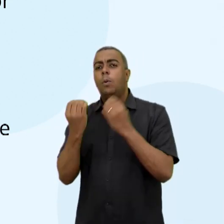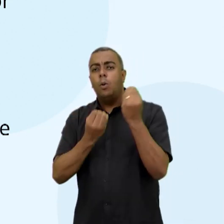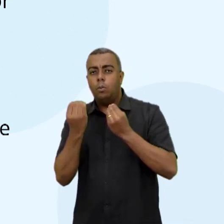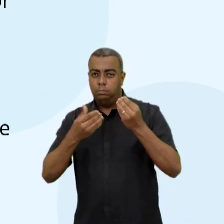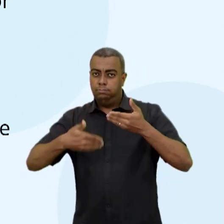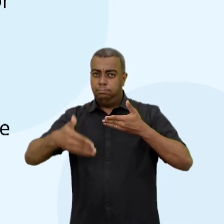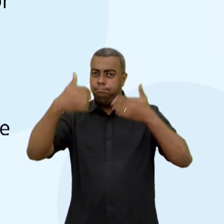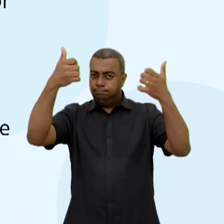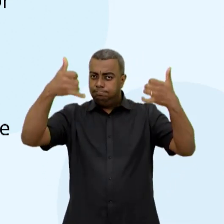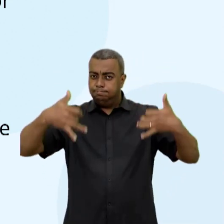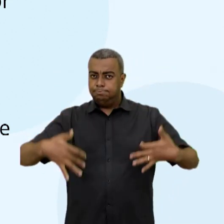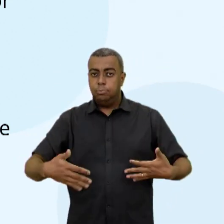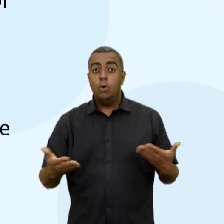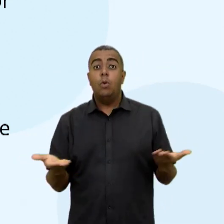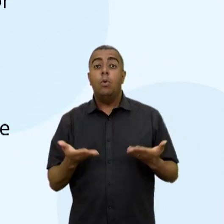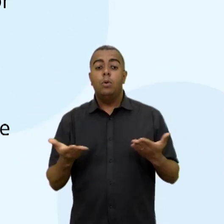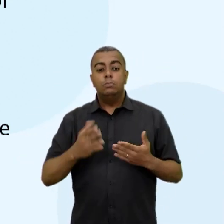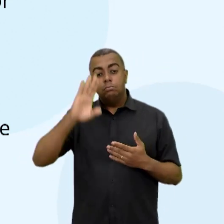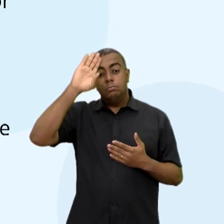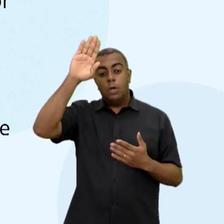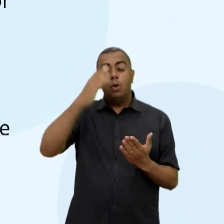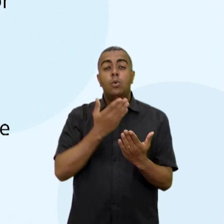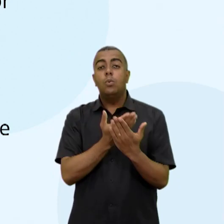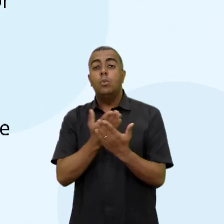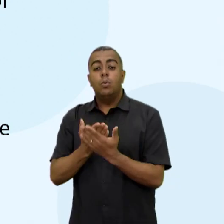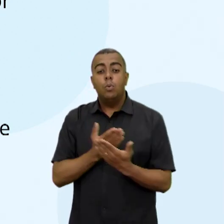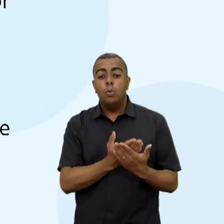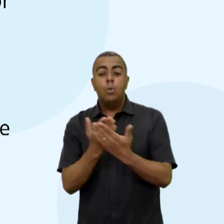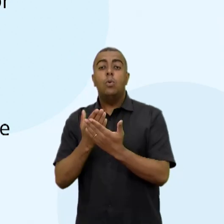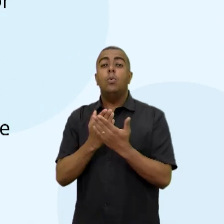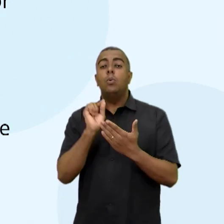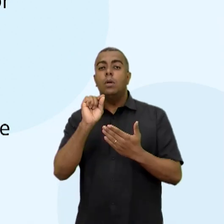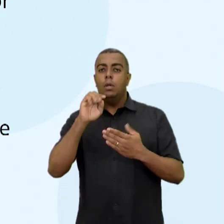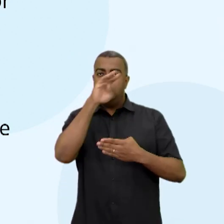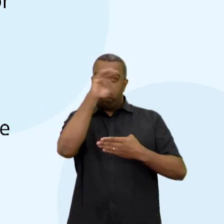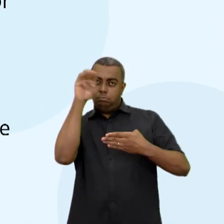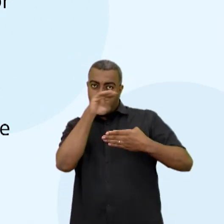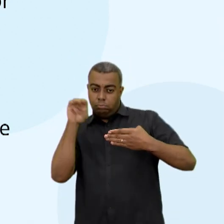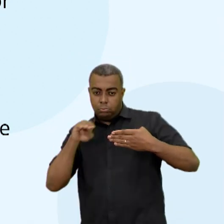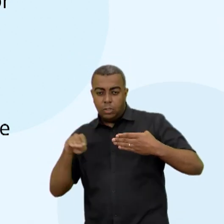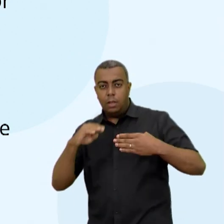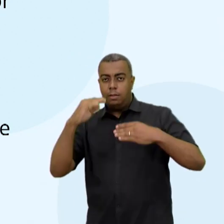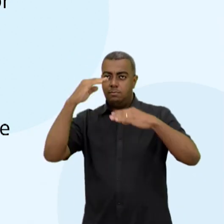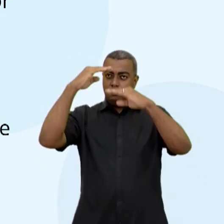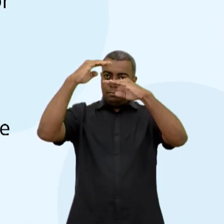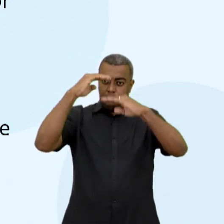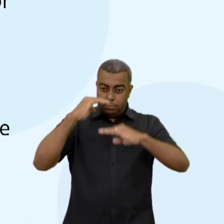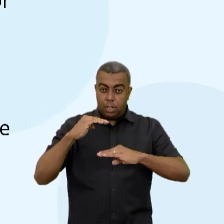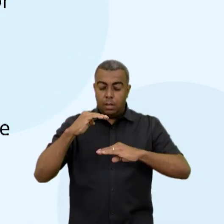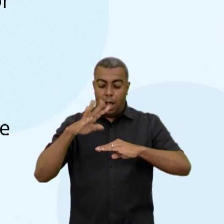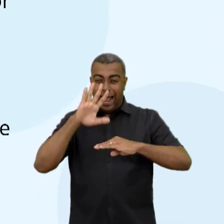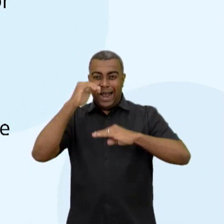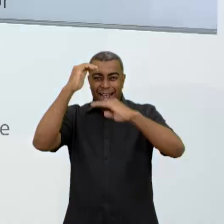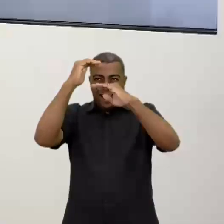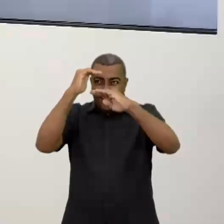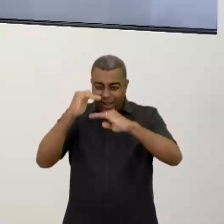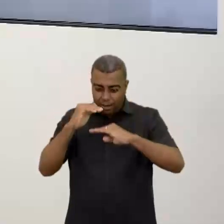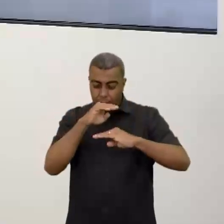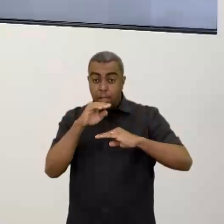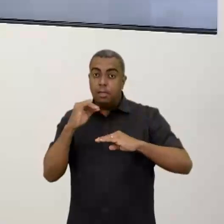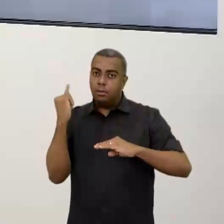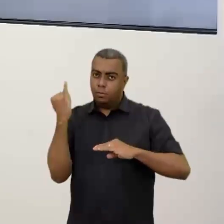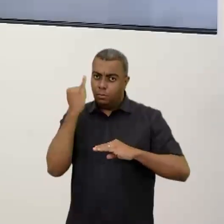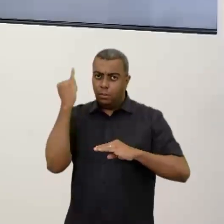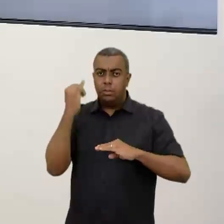tá certo? E o nosso objeto de estudos aí são as retas paralelas. Veja, é importante que seja paralela, tá? Tudo isso que a gente está